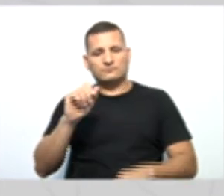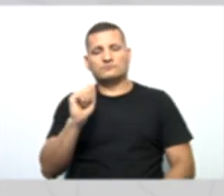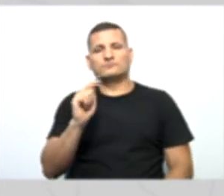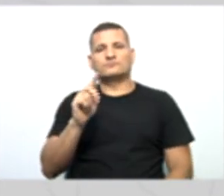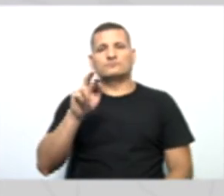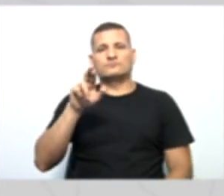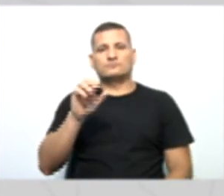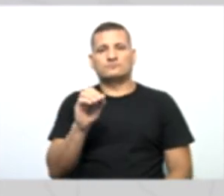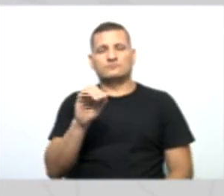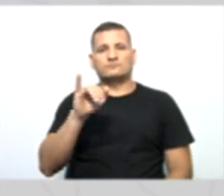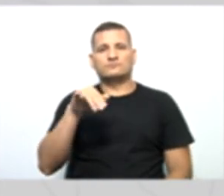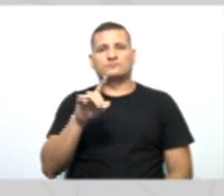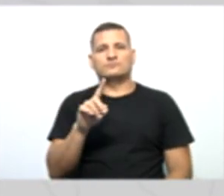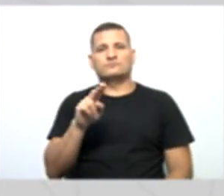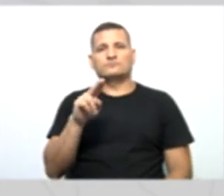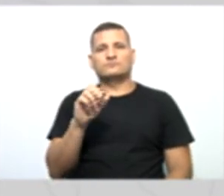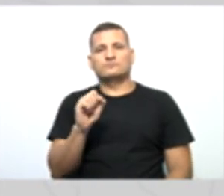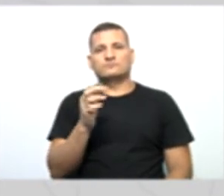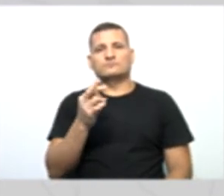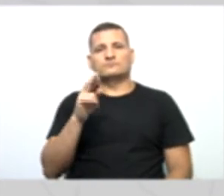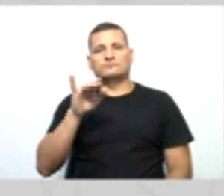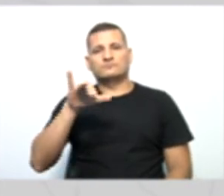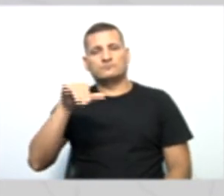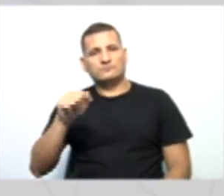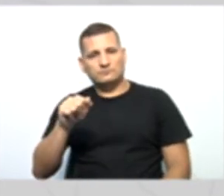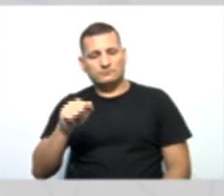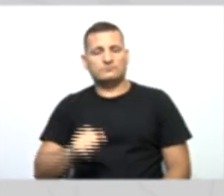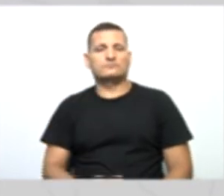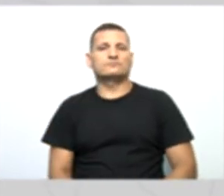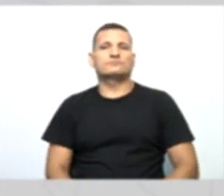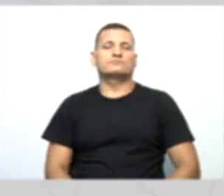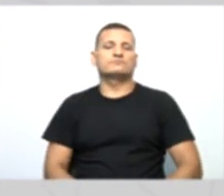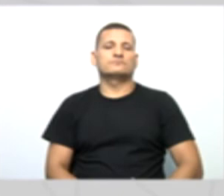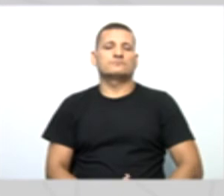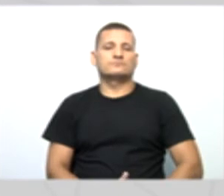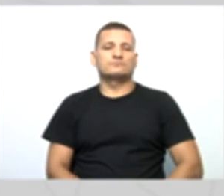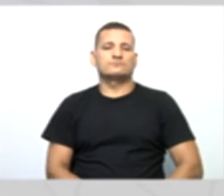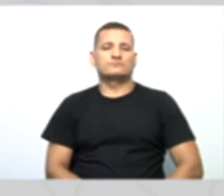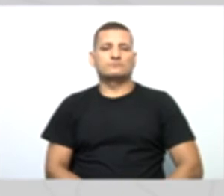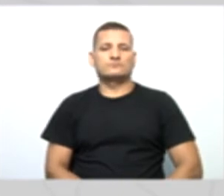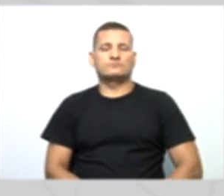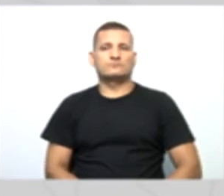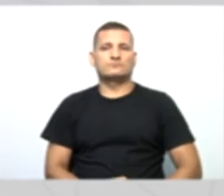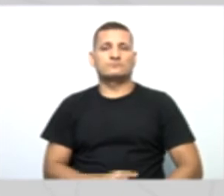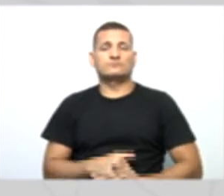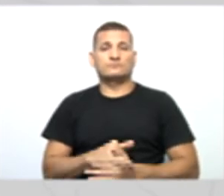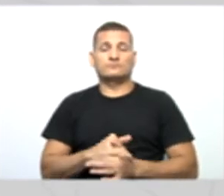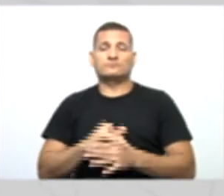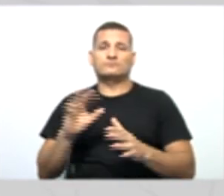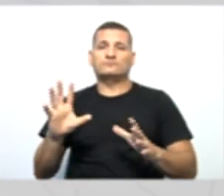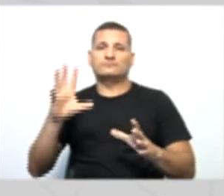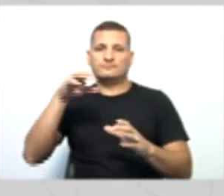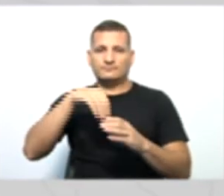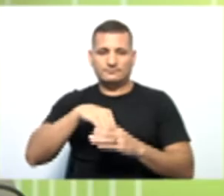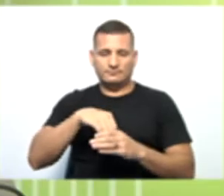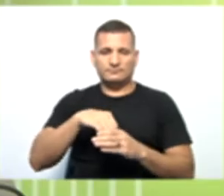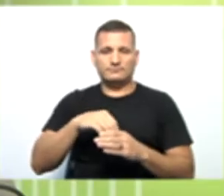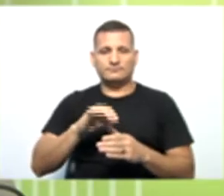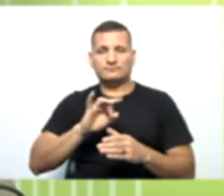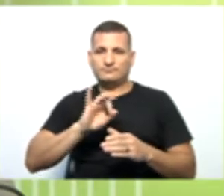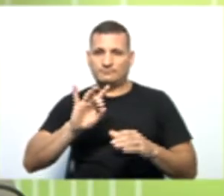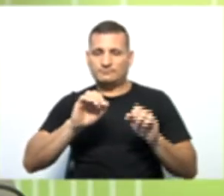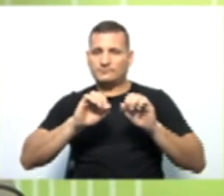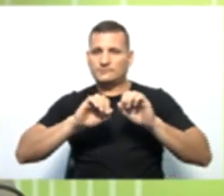a Cooperativa de Agroindústria, o agroindustrial. Gente, quando a gente inclui aqui, só